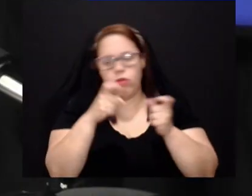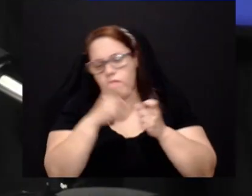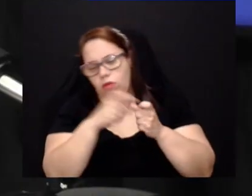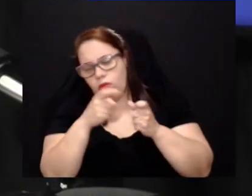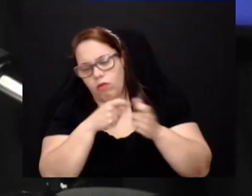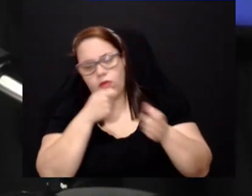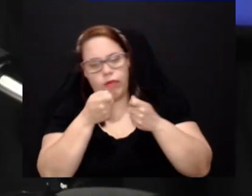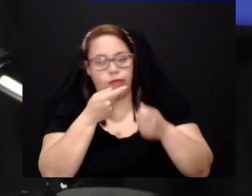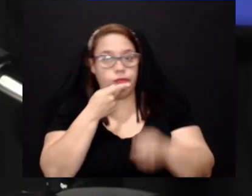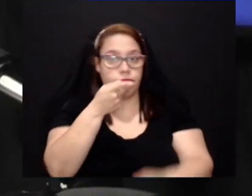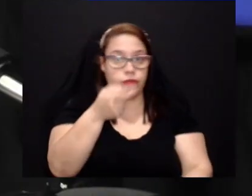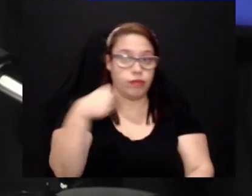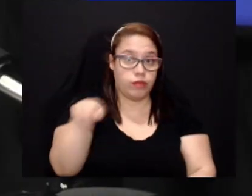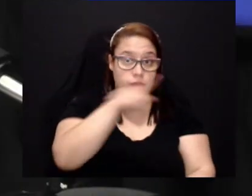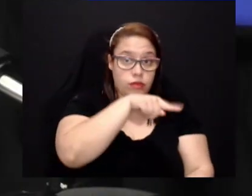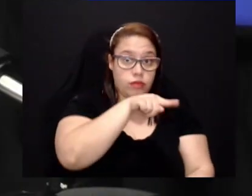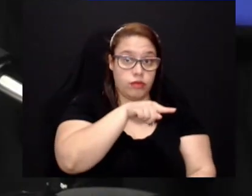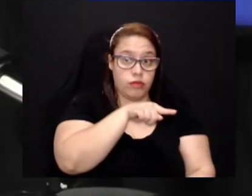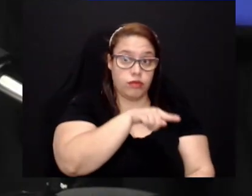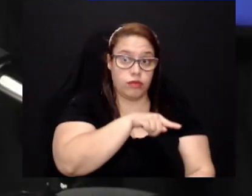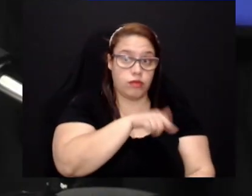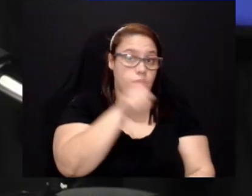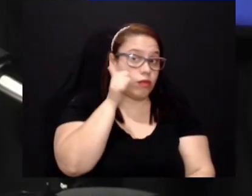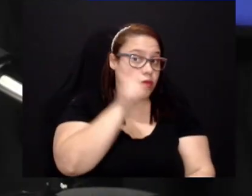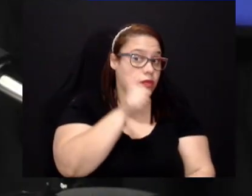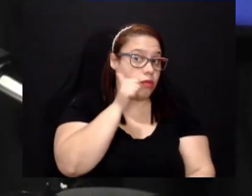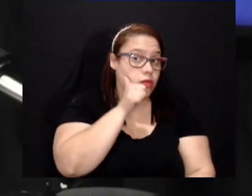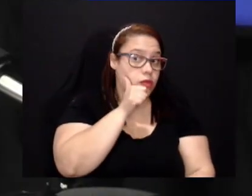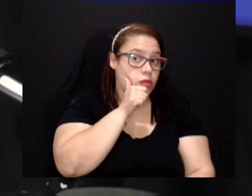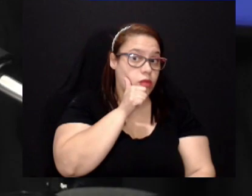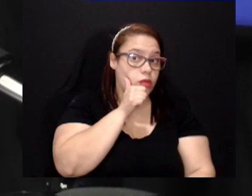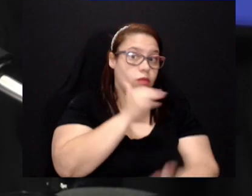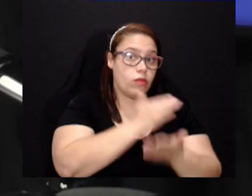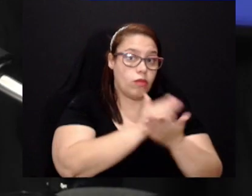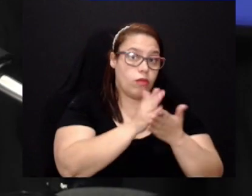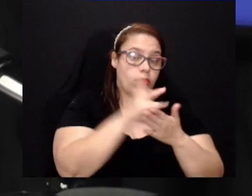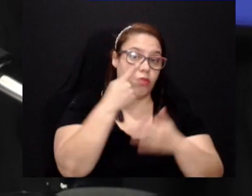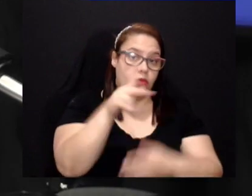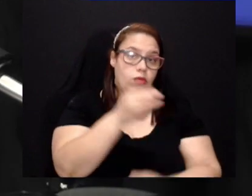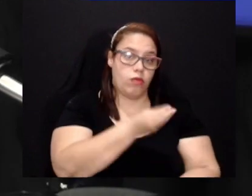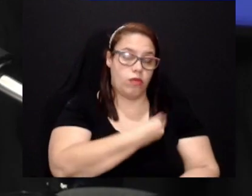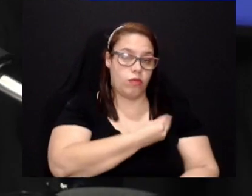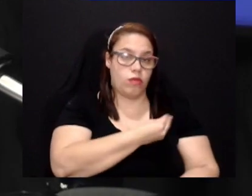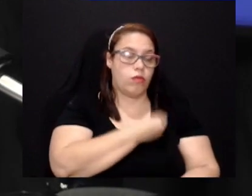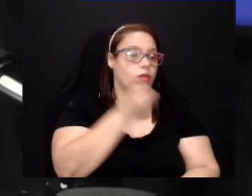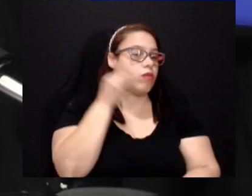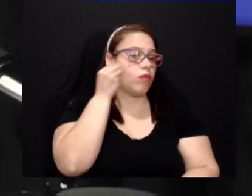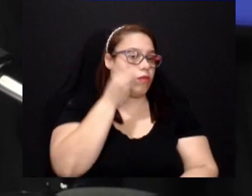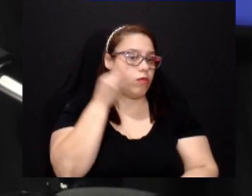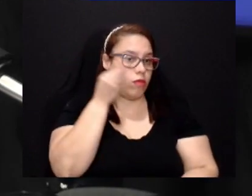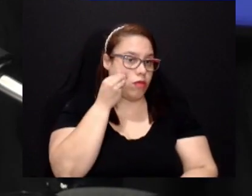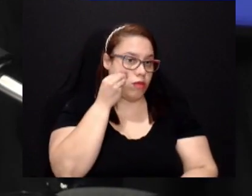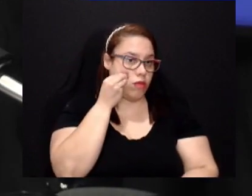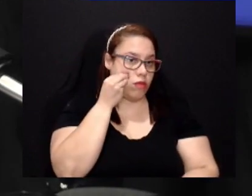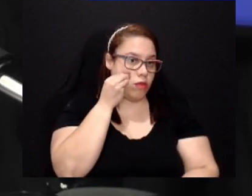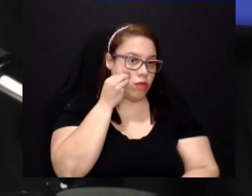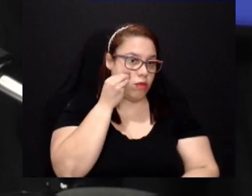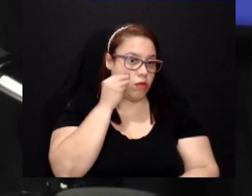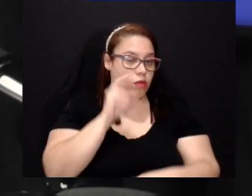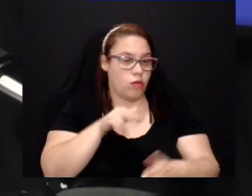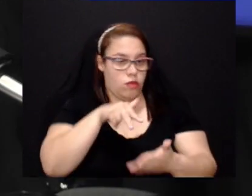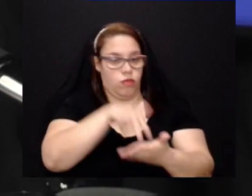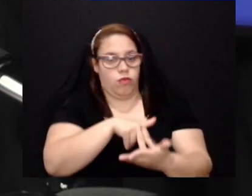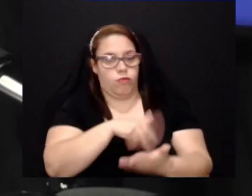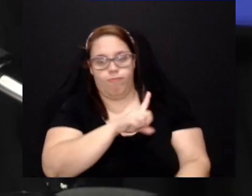para essas meninas, né, a partir da sua vivência, da sua experiência, né, por ocupar um lugar que não